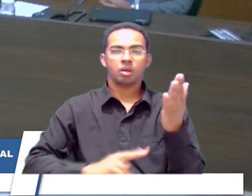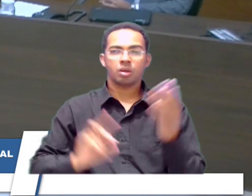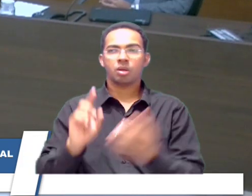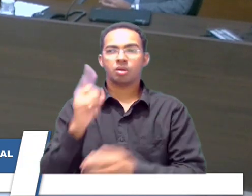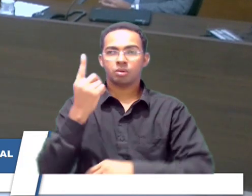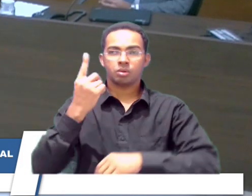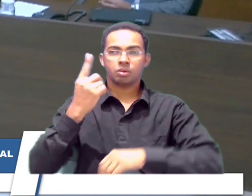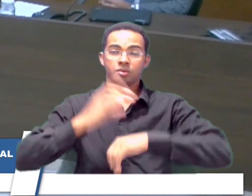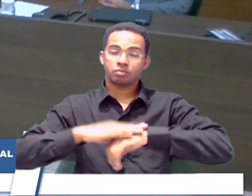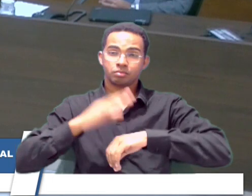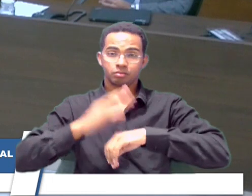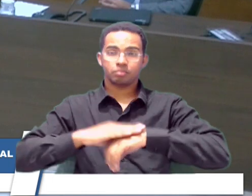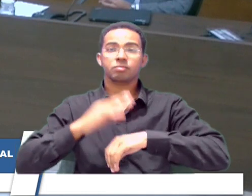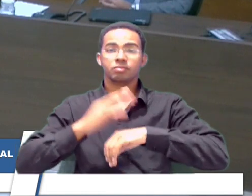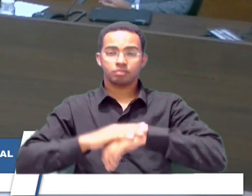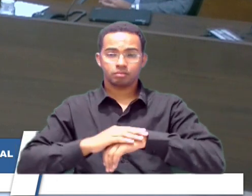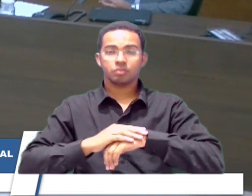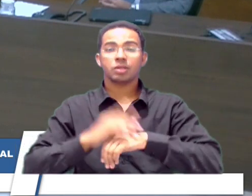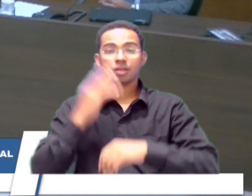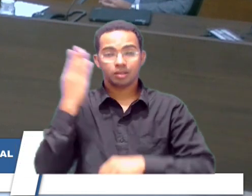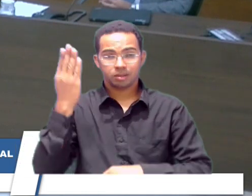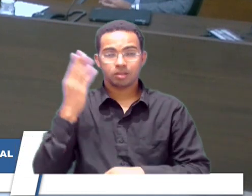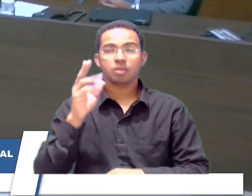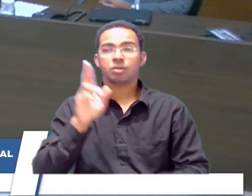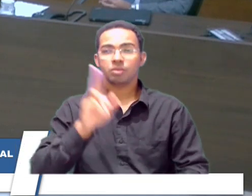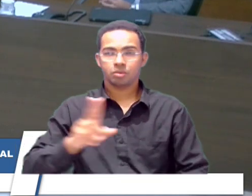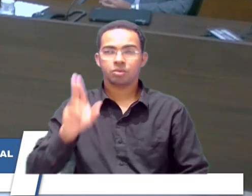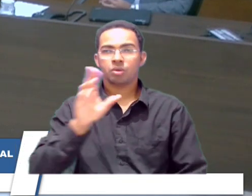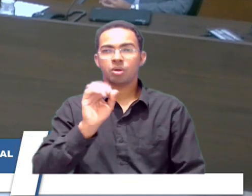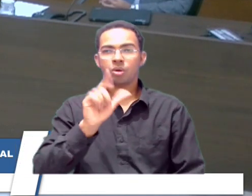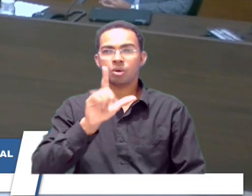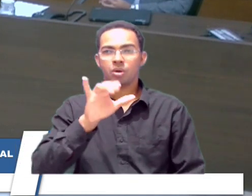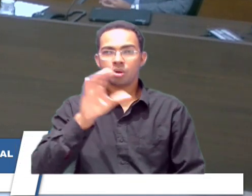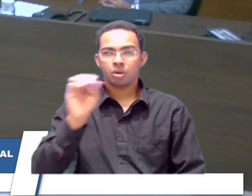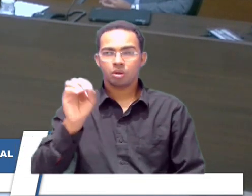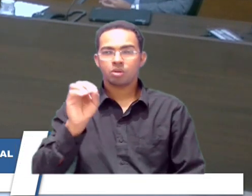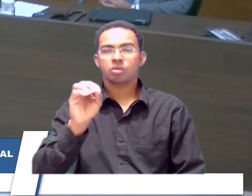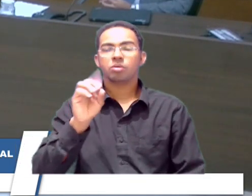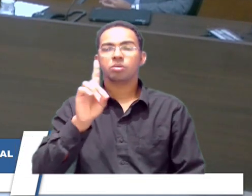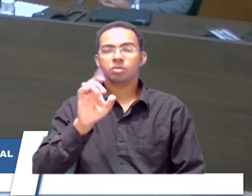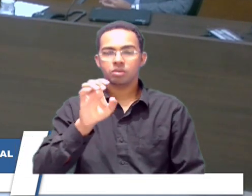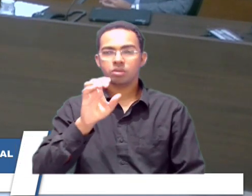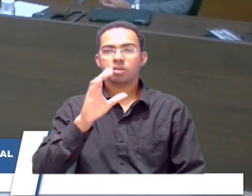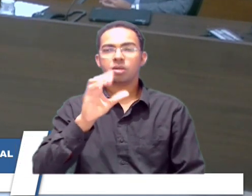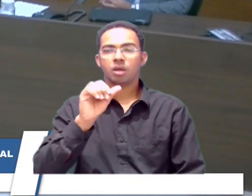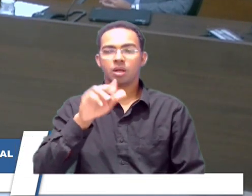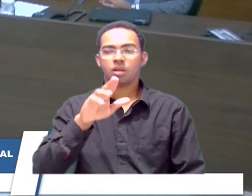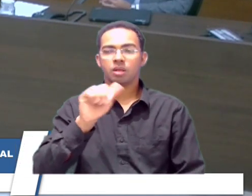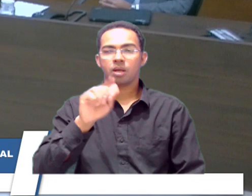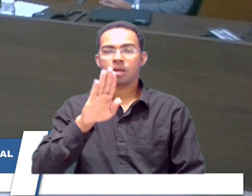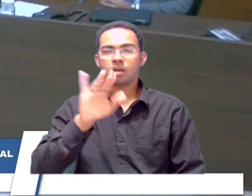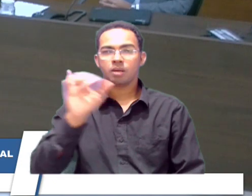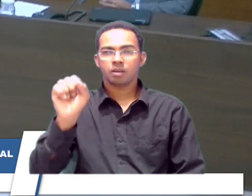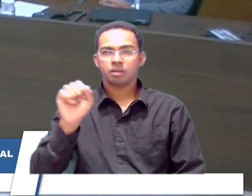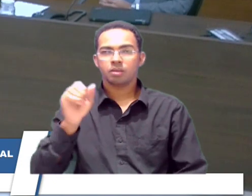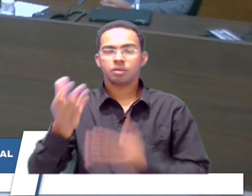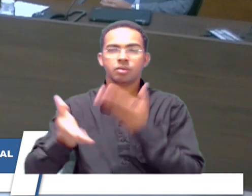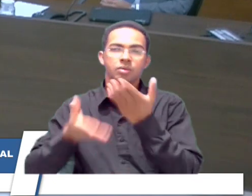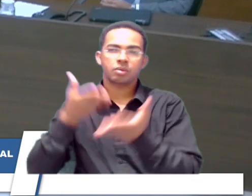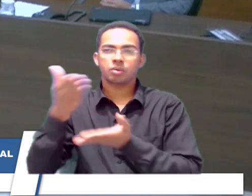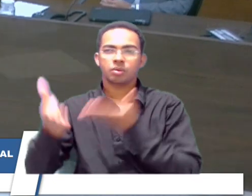vez que ele utiliza o óleo de cannabis para fazer um tratamento contra